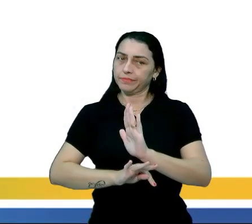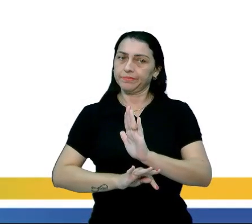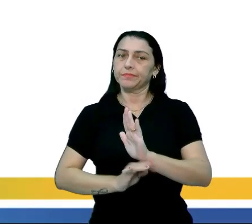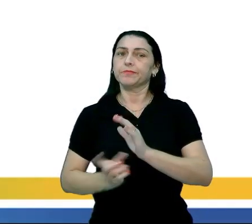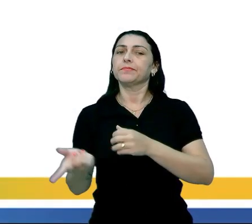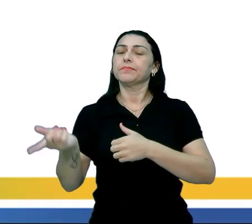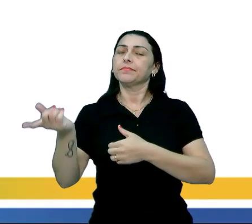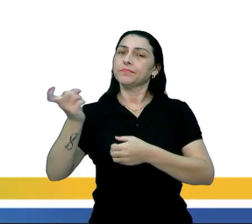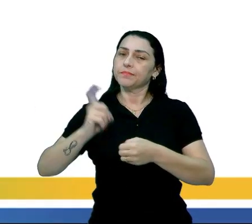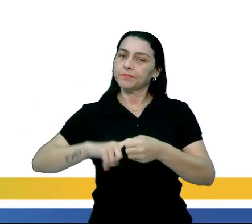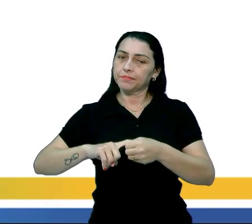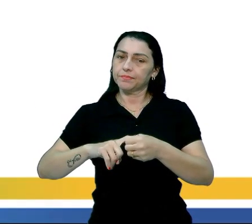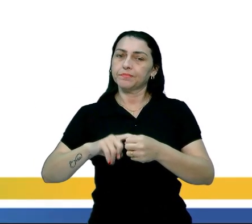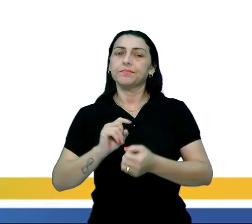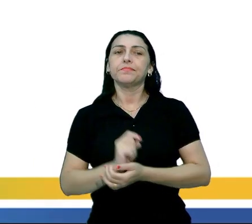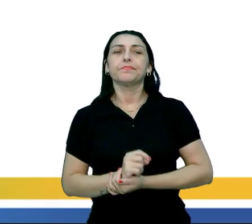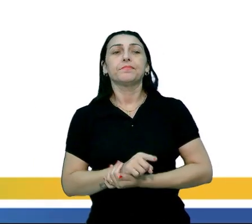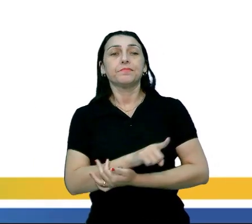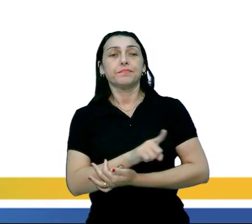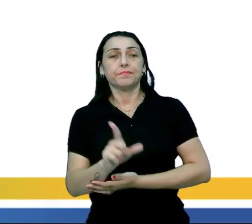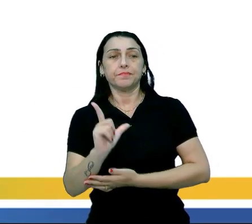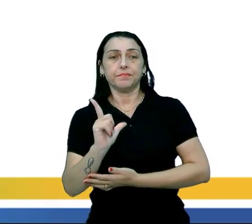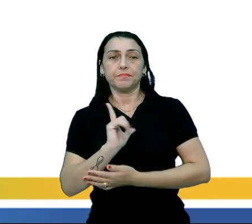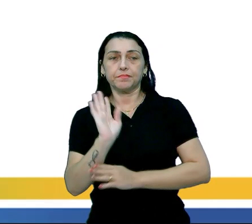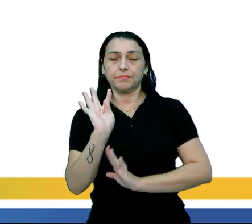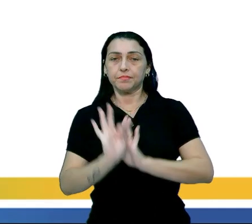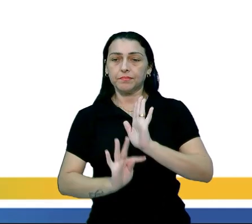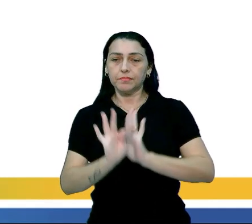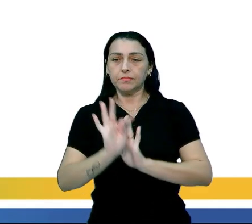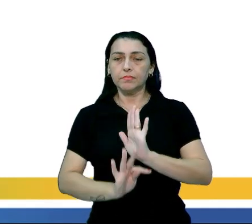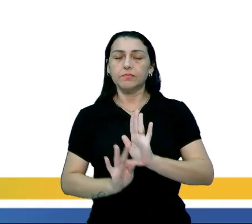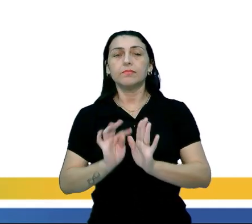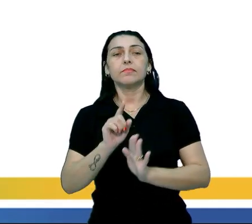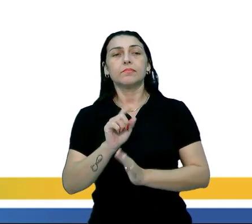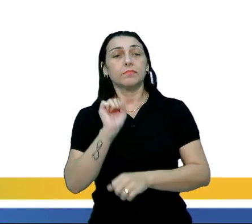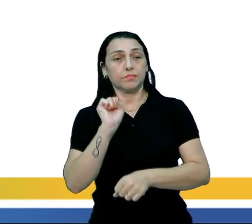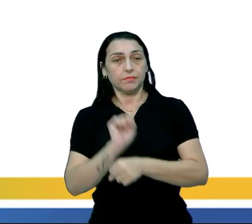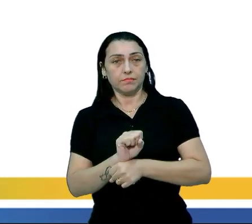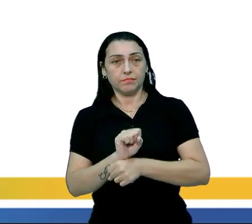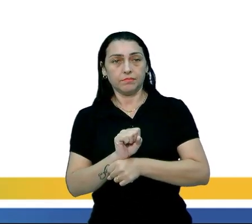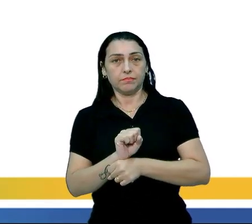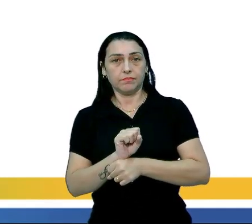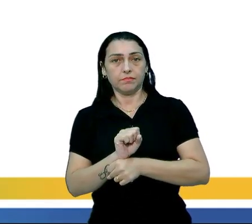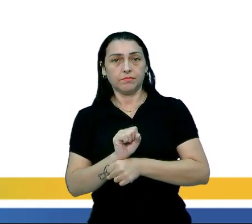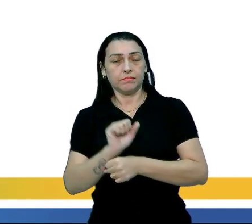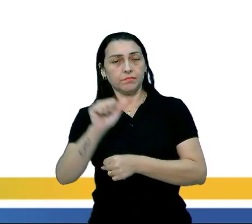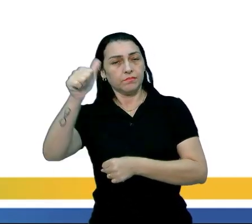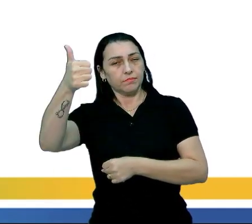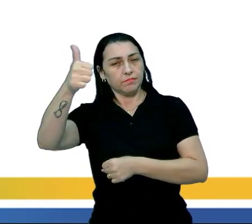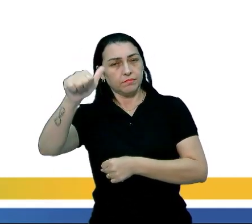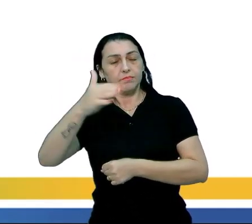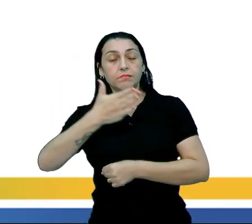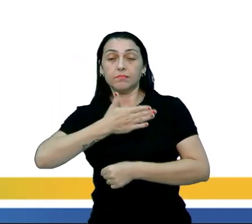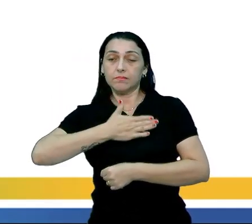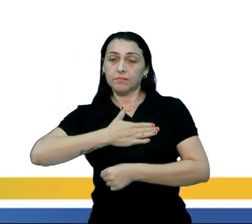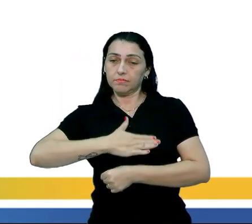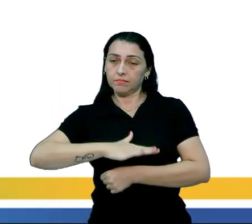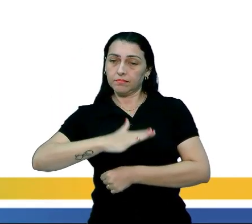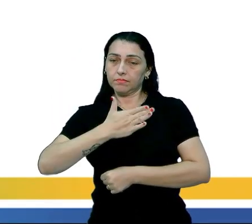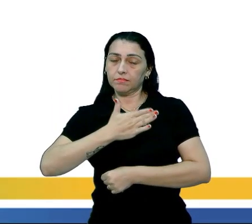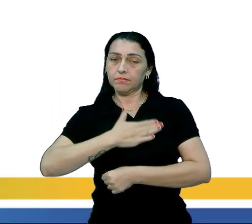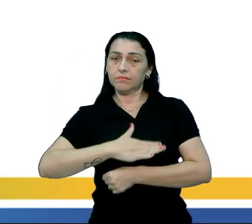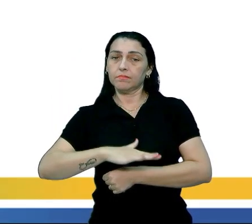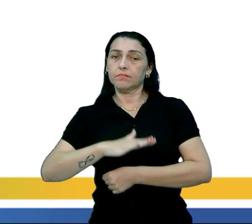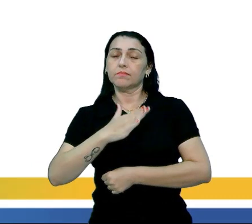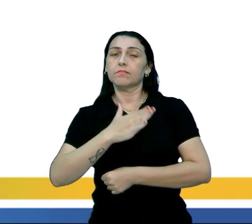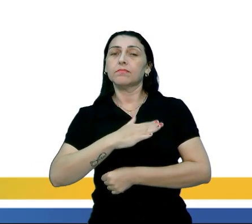já volta para lá. Como você tem o texto aí, eu vou deixar você dar uma pausa, analisa devagarzinho. A gente